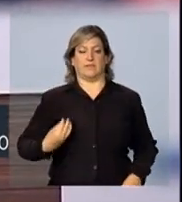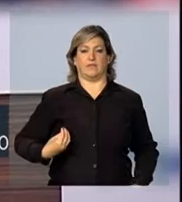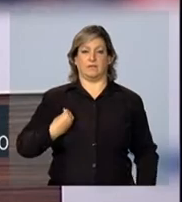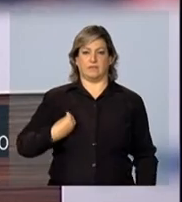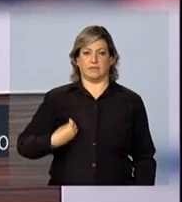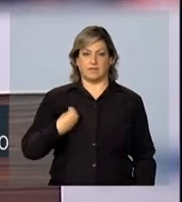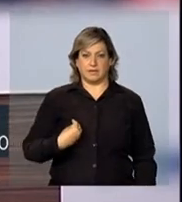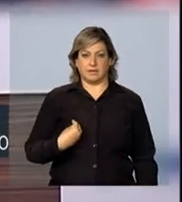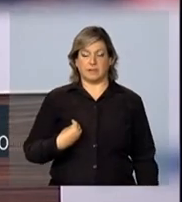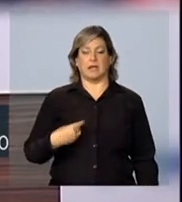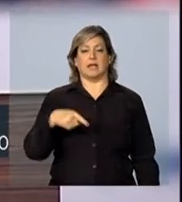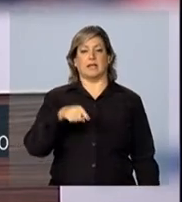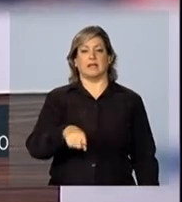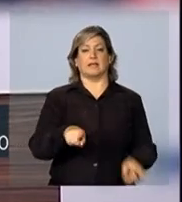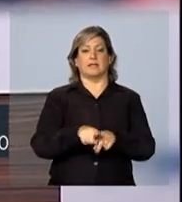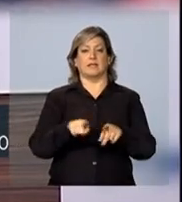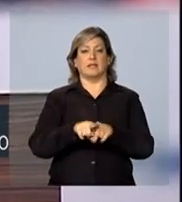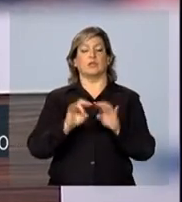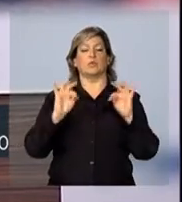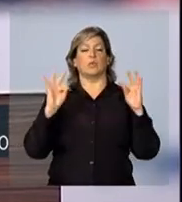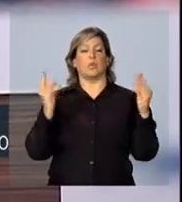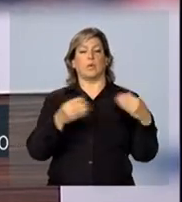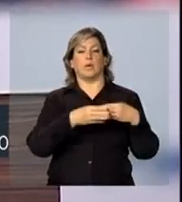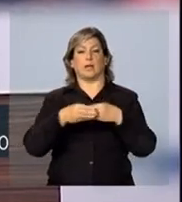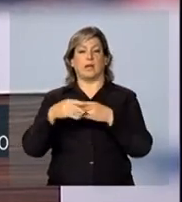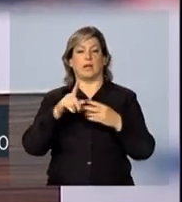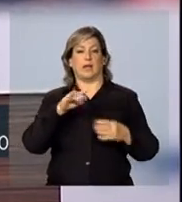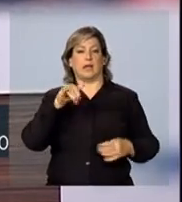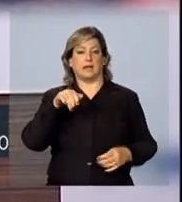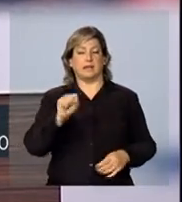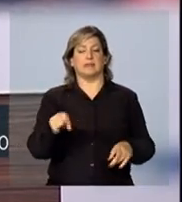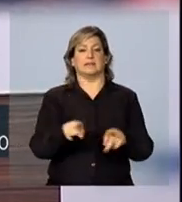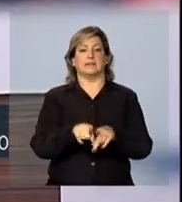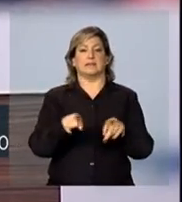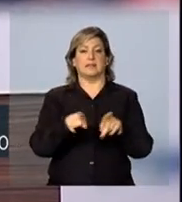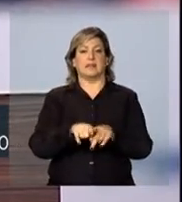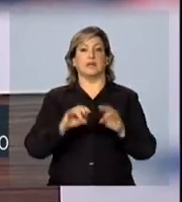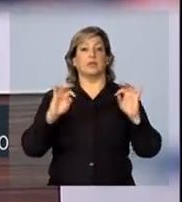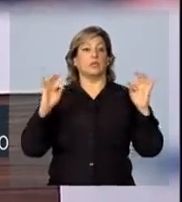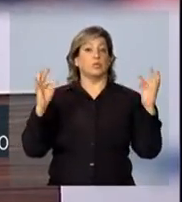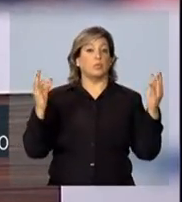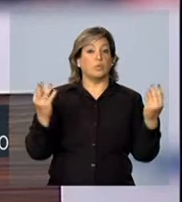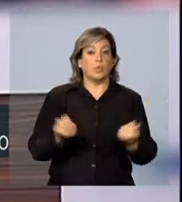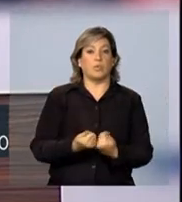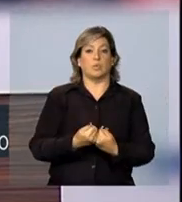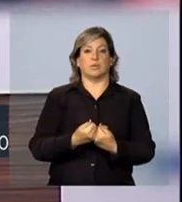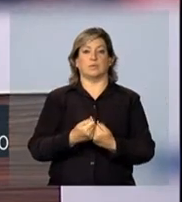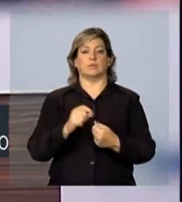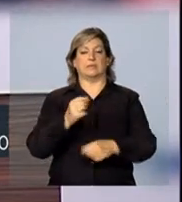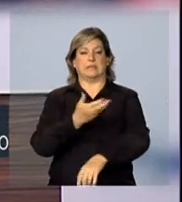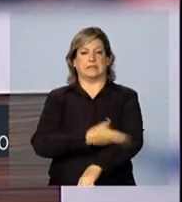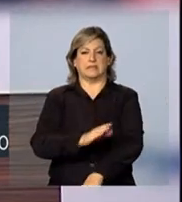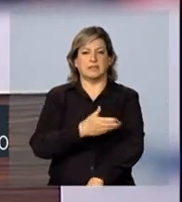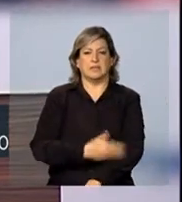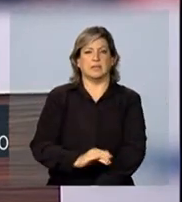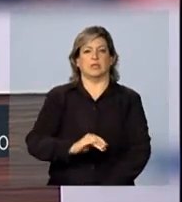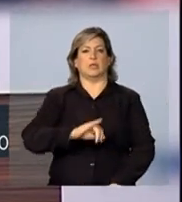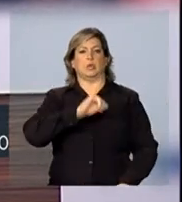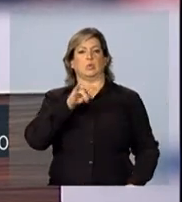a ele aos dias e aos a infraestrutura dos árbitros dos treinadores